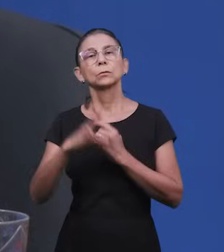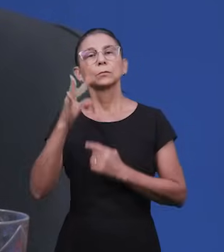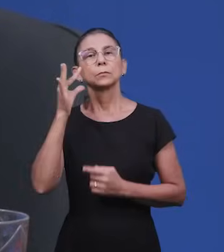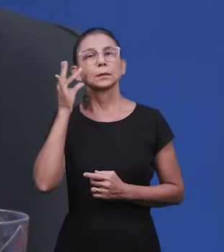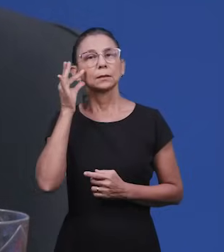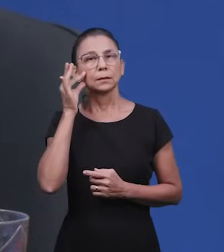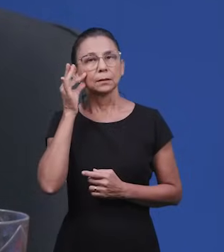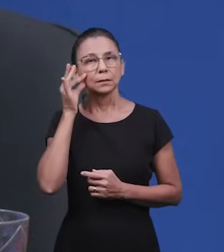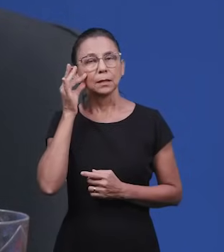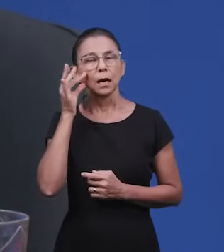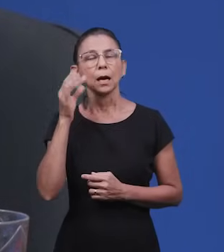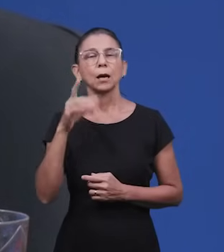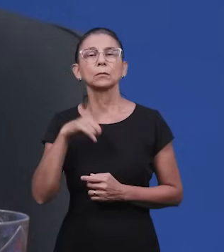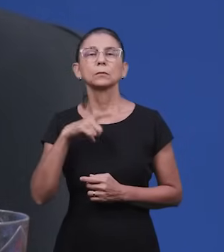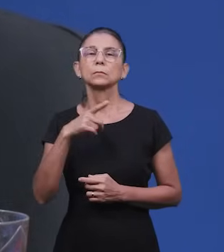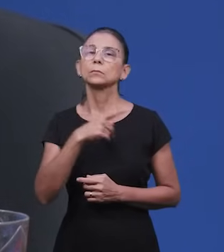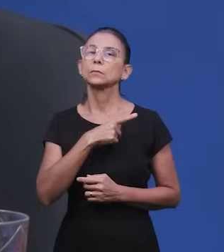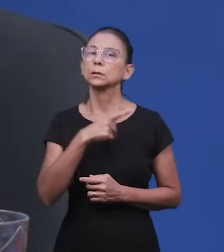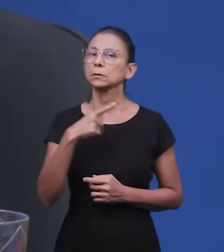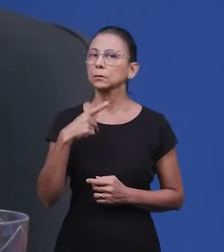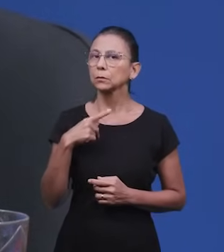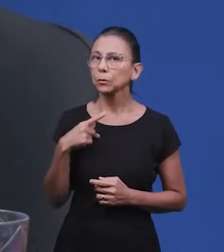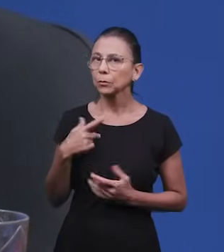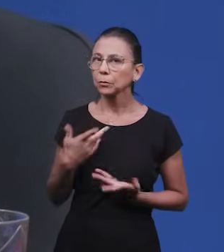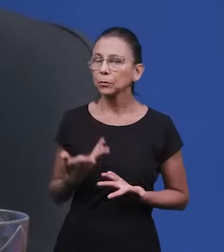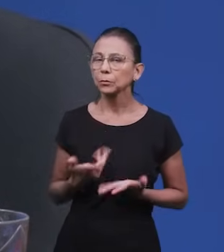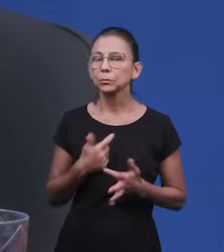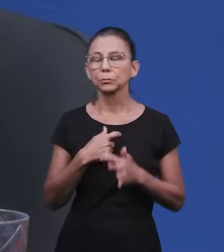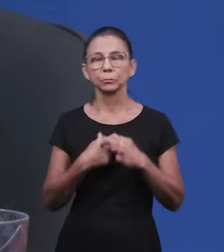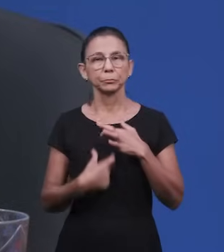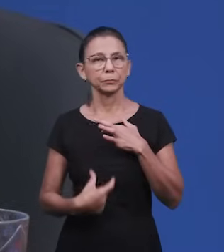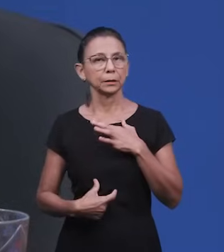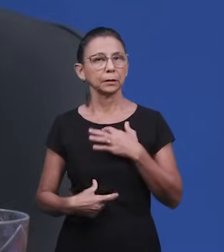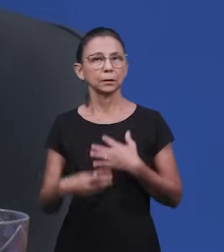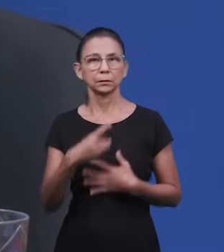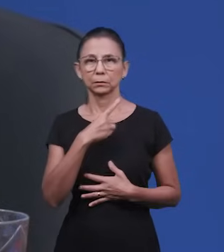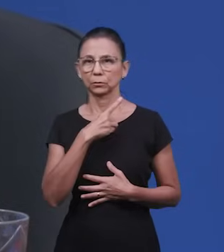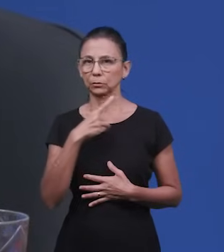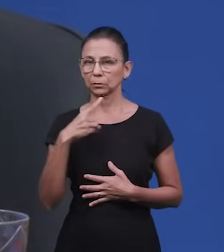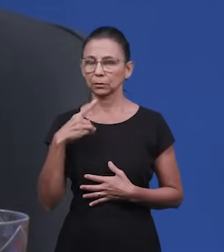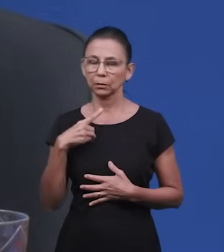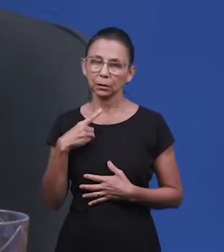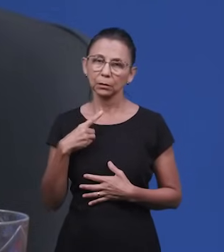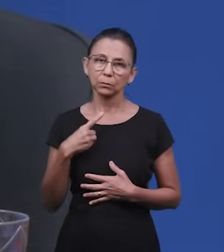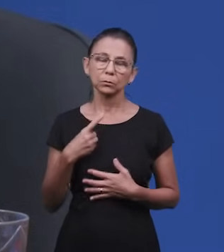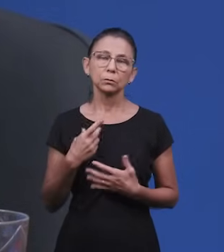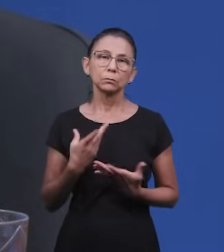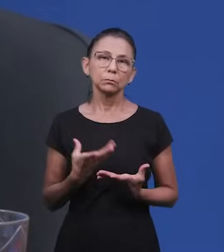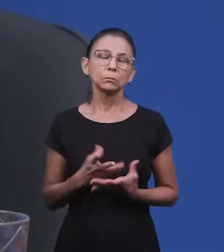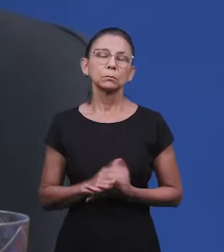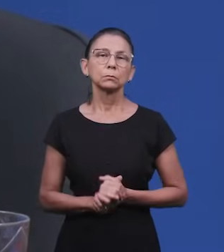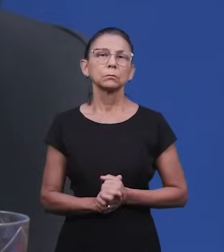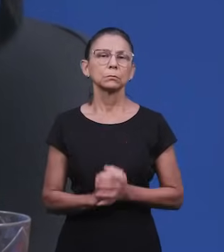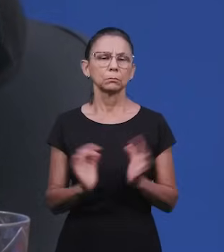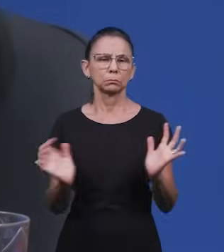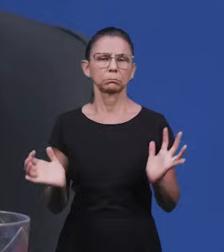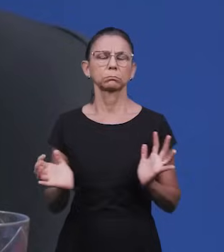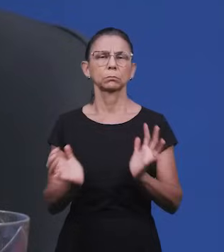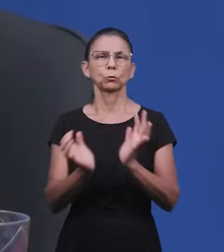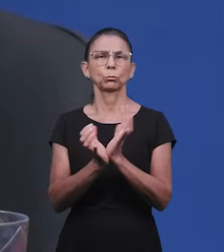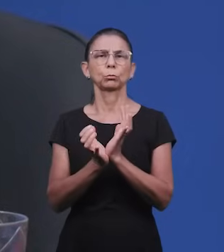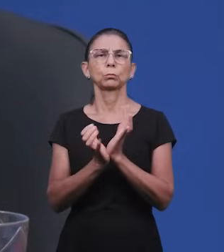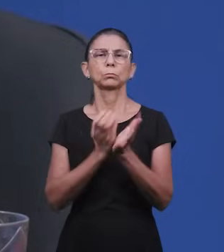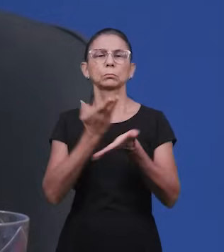presenciais com os seus pastores, os seus obreiros, diáconos, todo